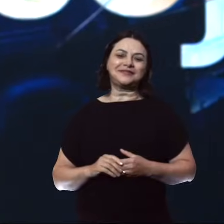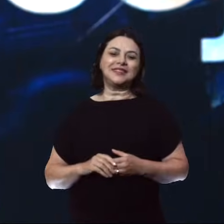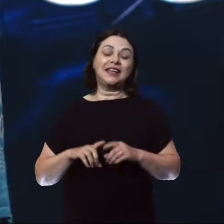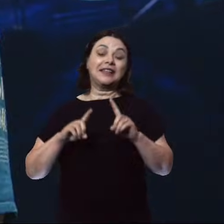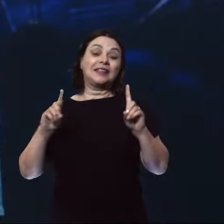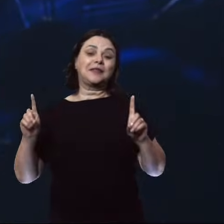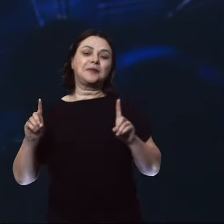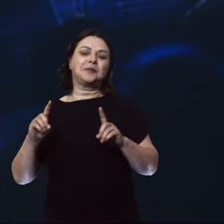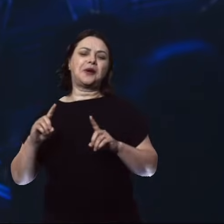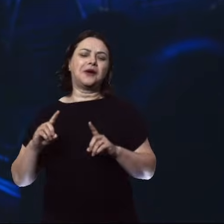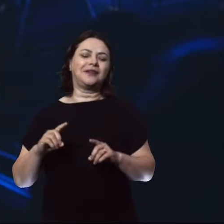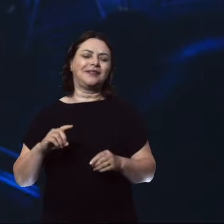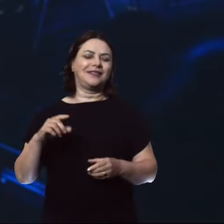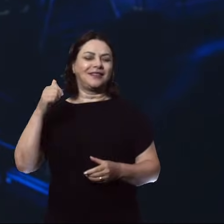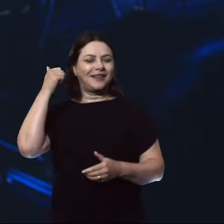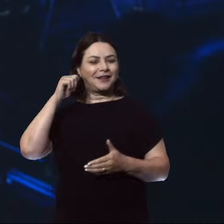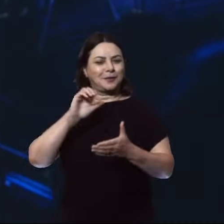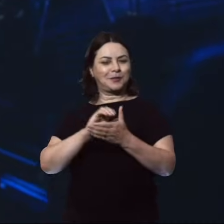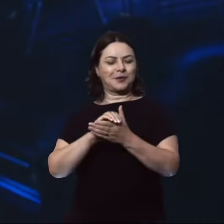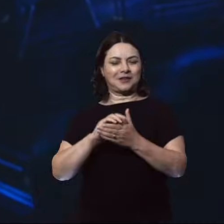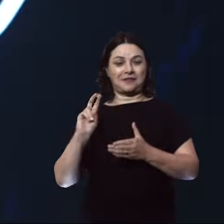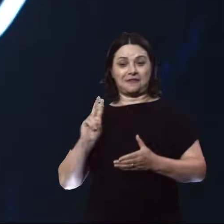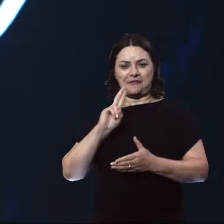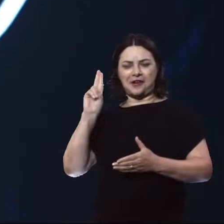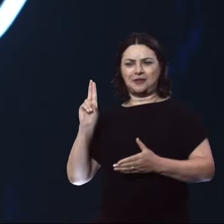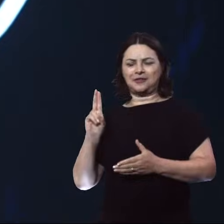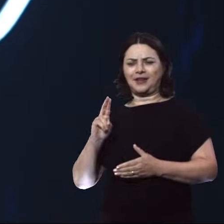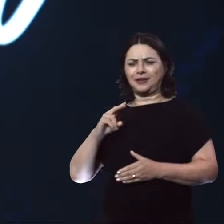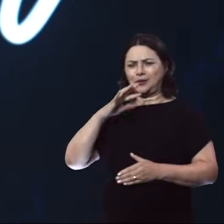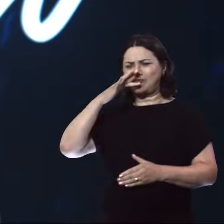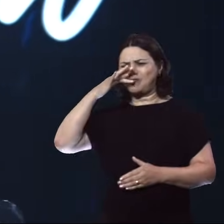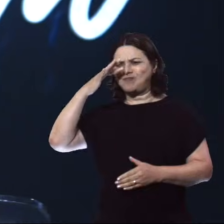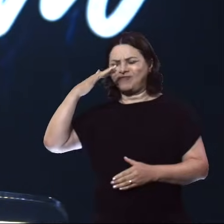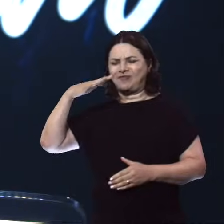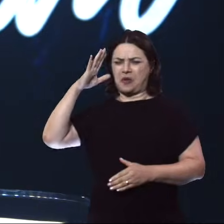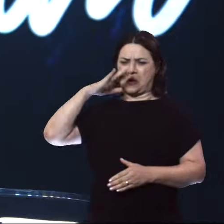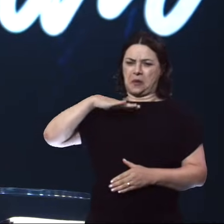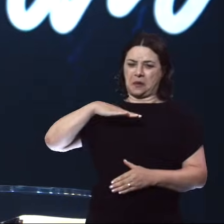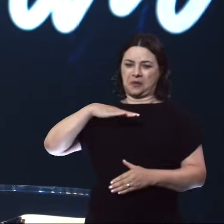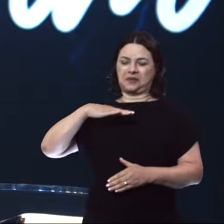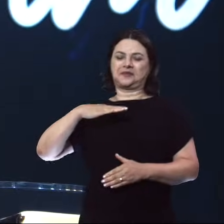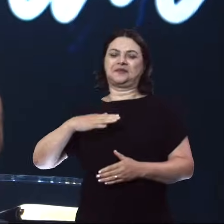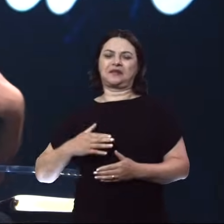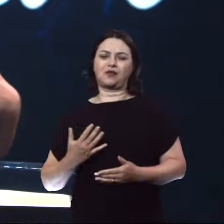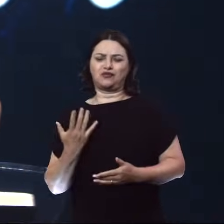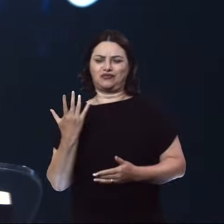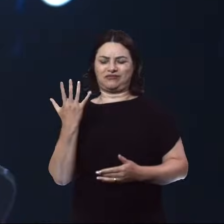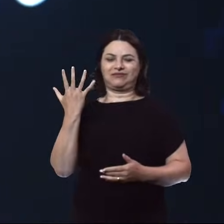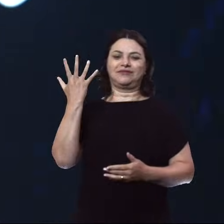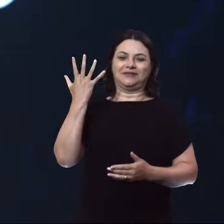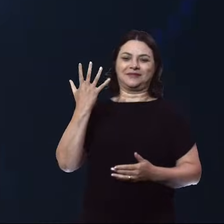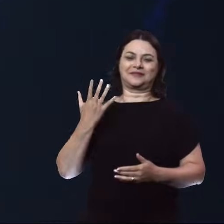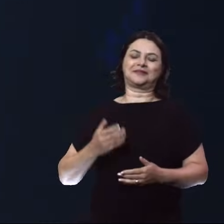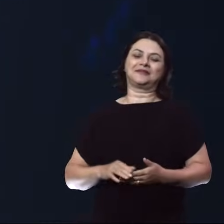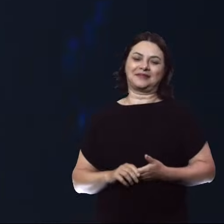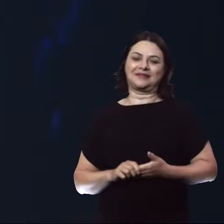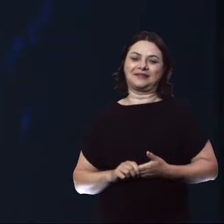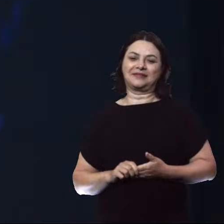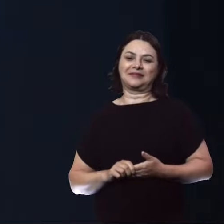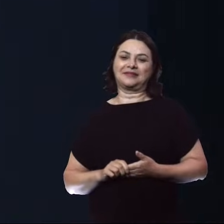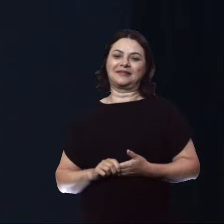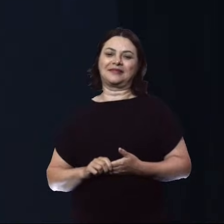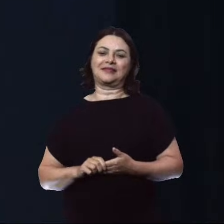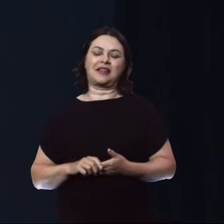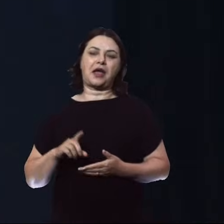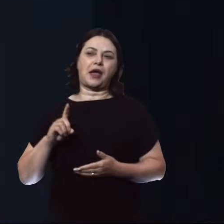usar, fica com o cabelo fedido, defumado. Mas esse, eu tenho desculpa, tá? Esse aí, o meu